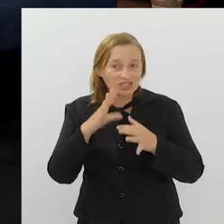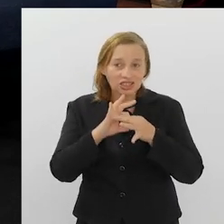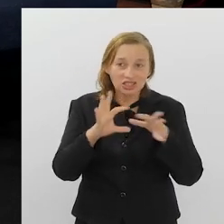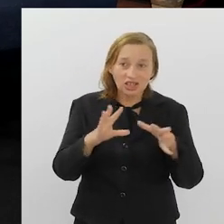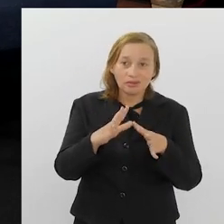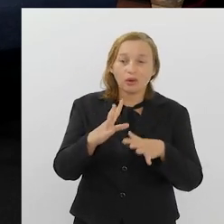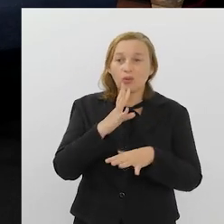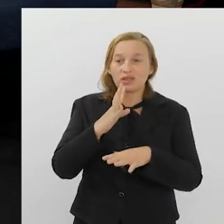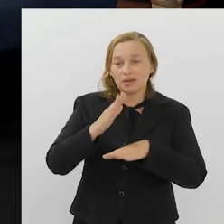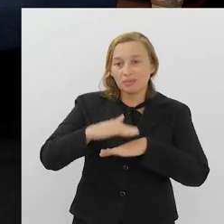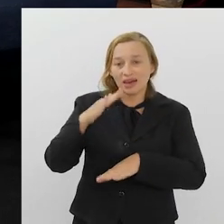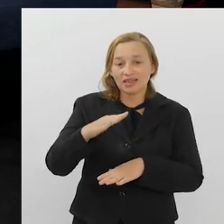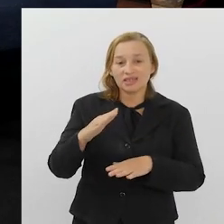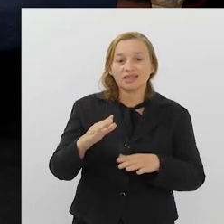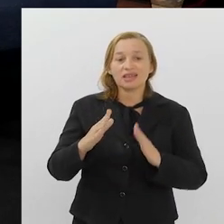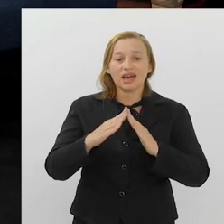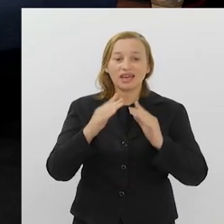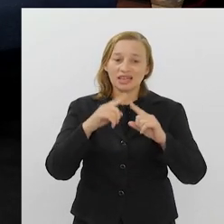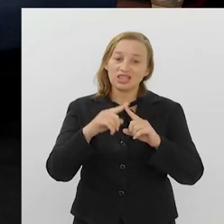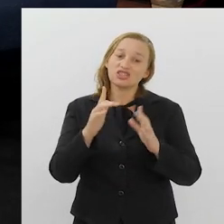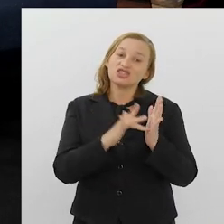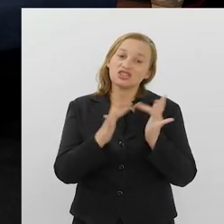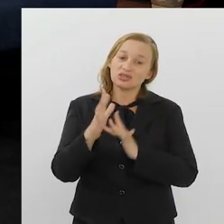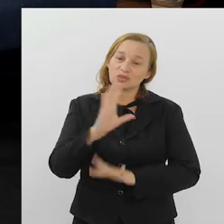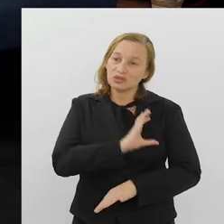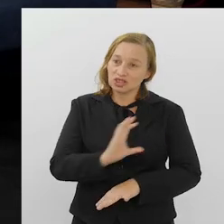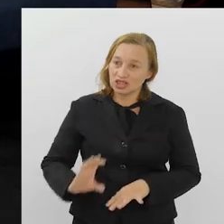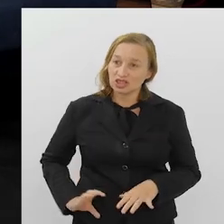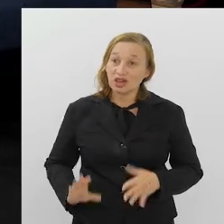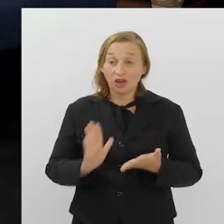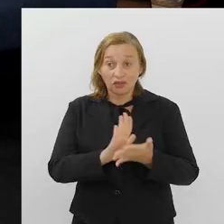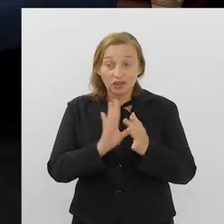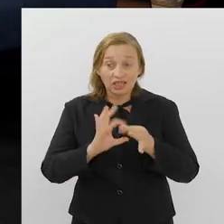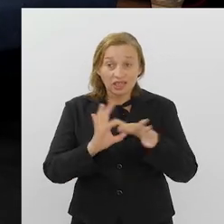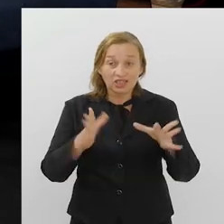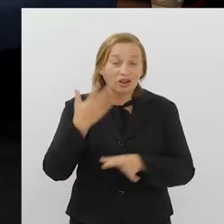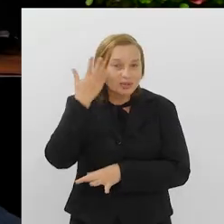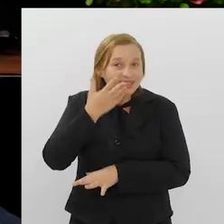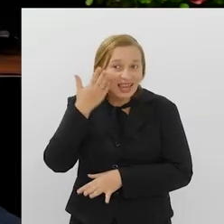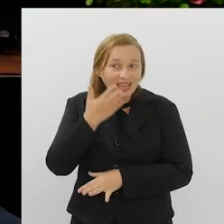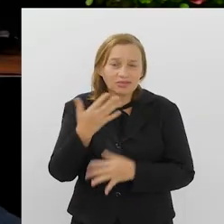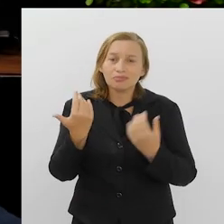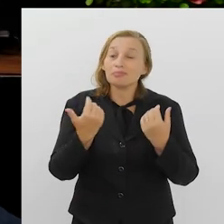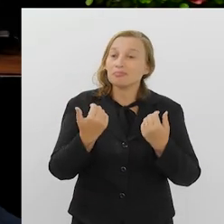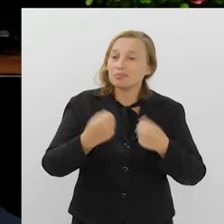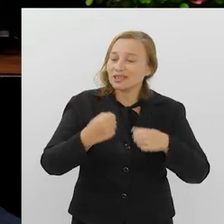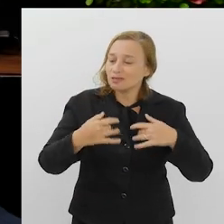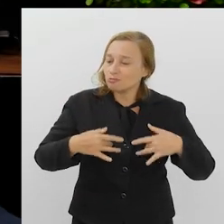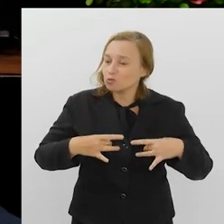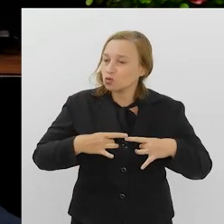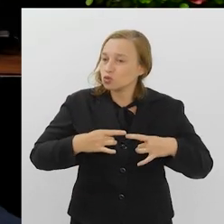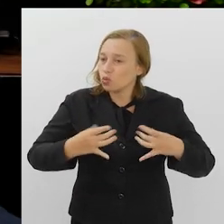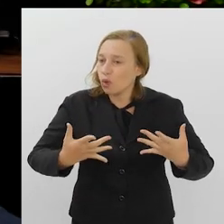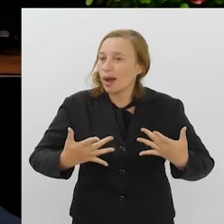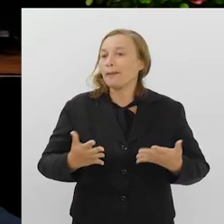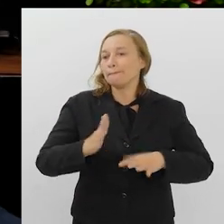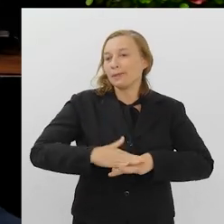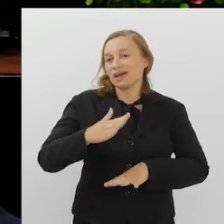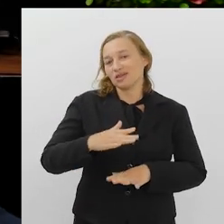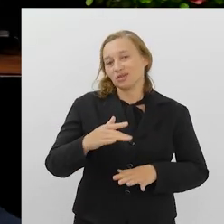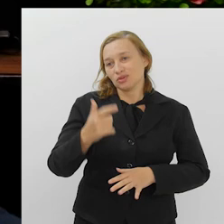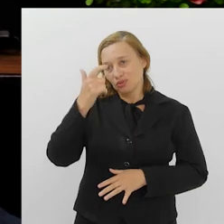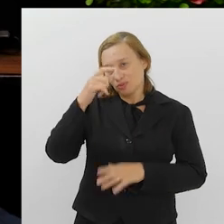mensagem para que as pessoas conhecessem um pouco mais a igreja de Jesus Cristo tá bom eh eu vou deixar uma mensagem de que nós